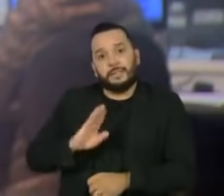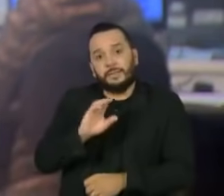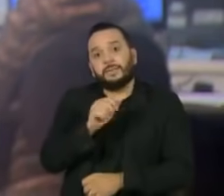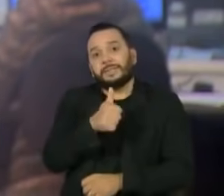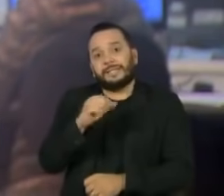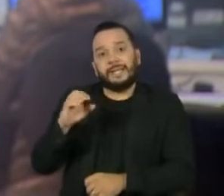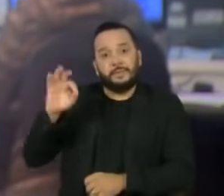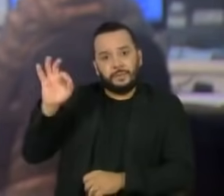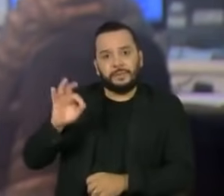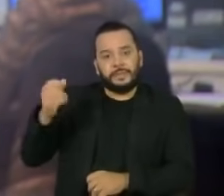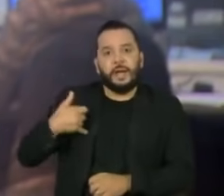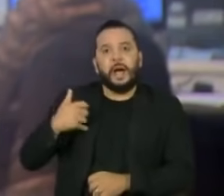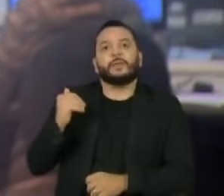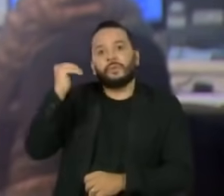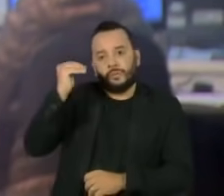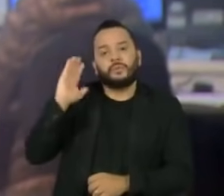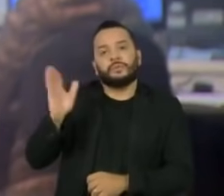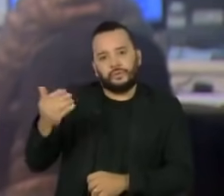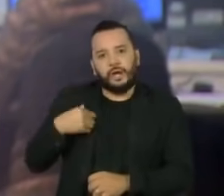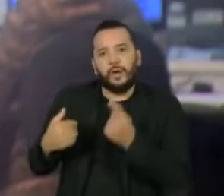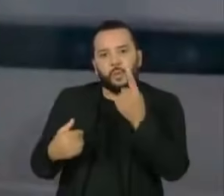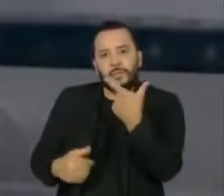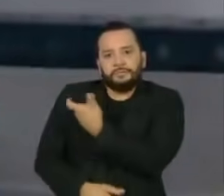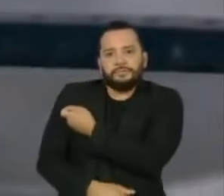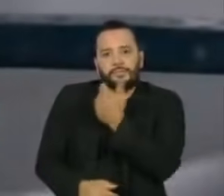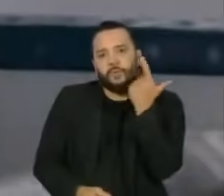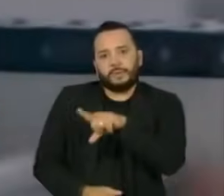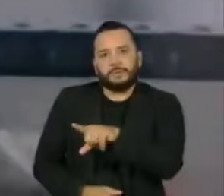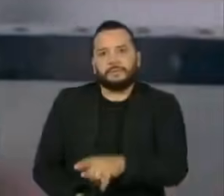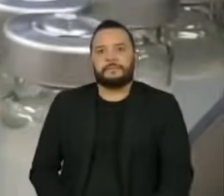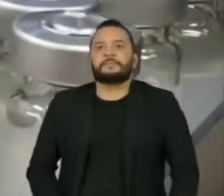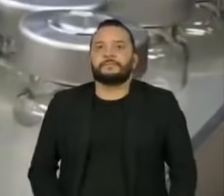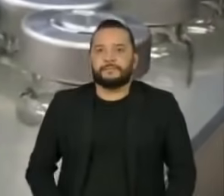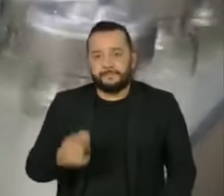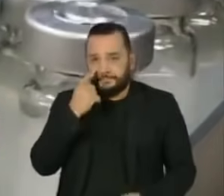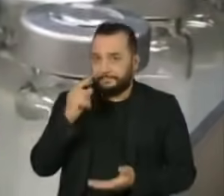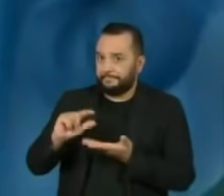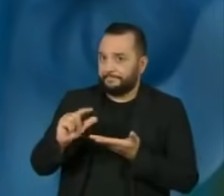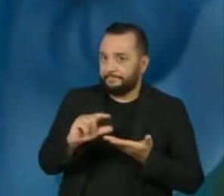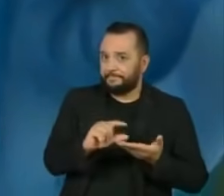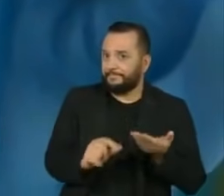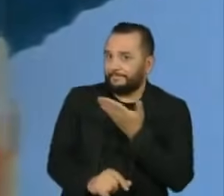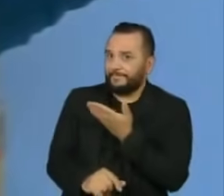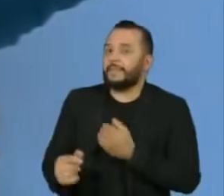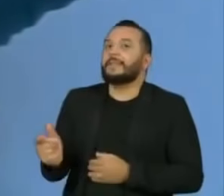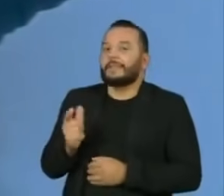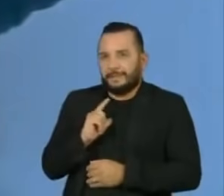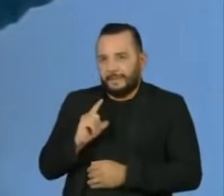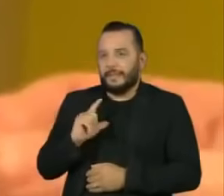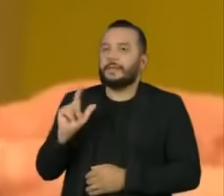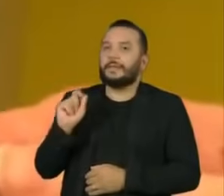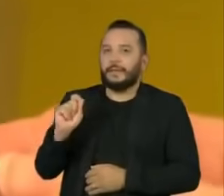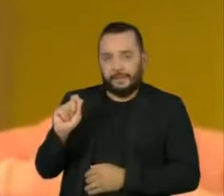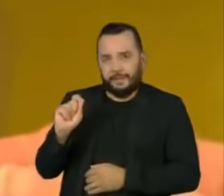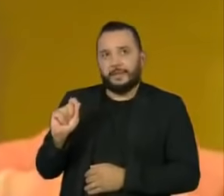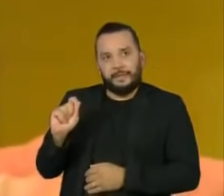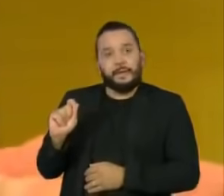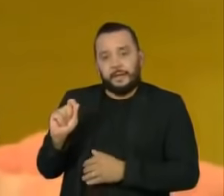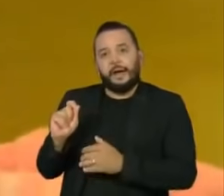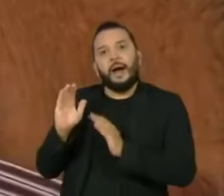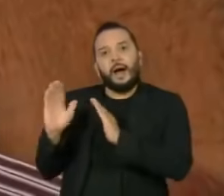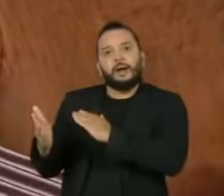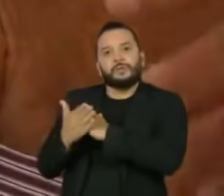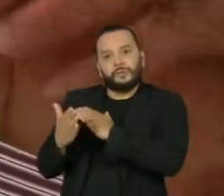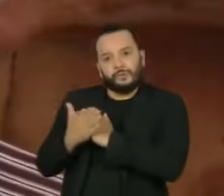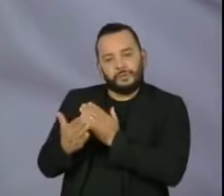adultos tomaram pelo menos uma dose do imunizante. Nesse vidrinho estão nossos grandes aliados na guerra contra a